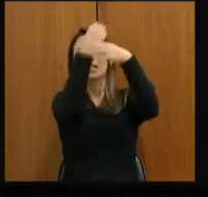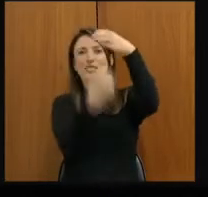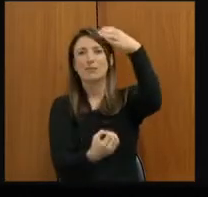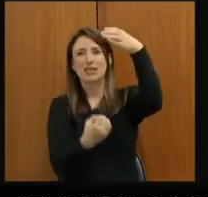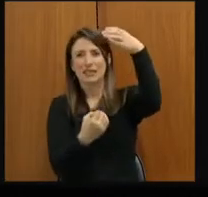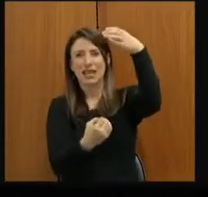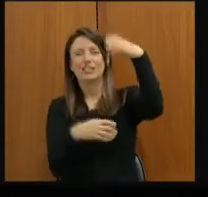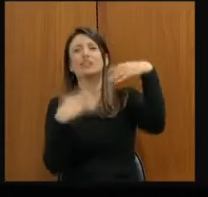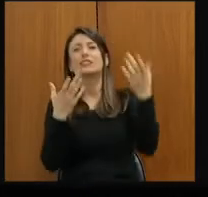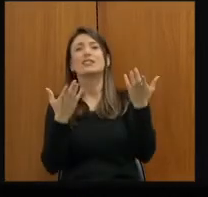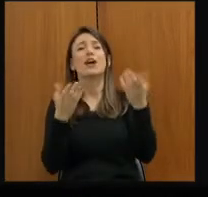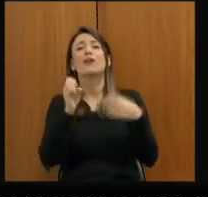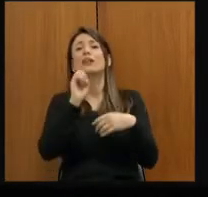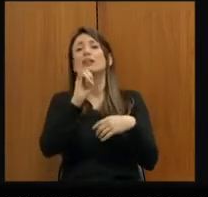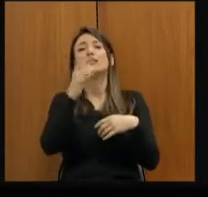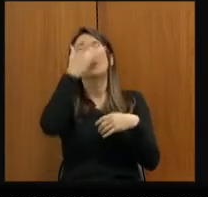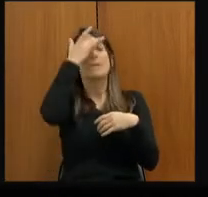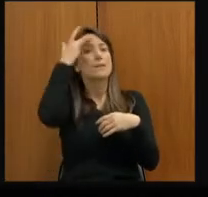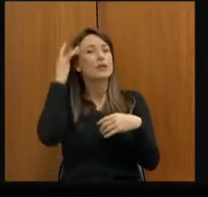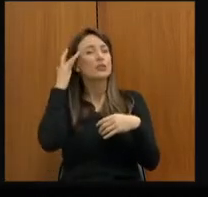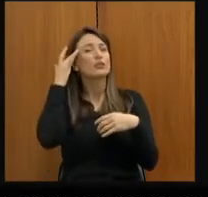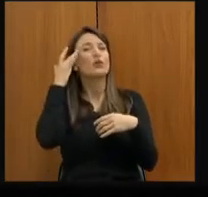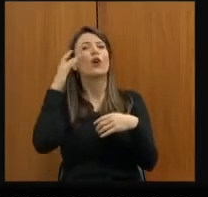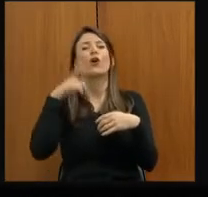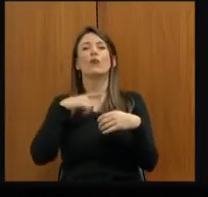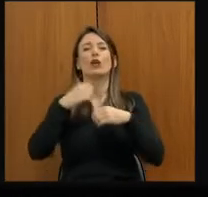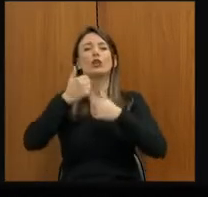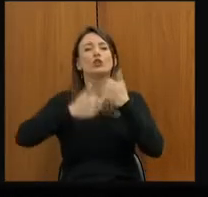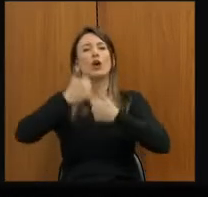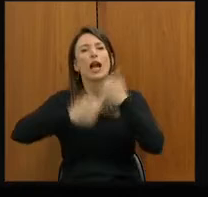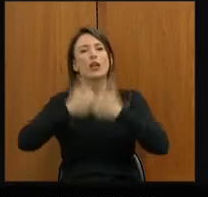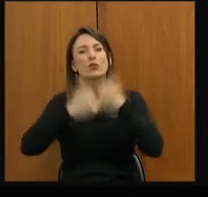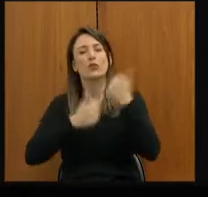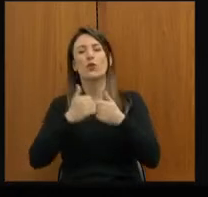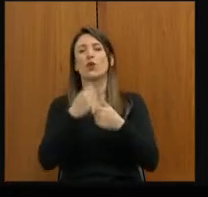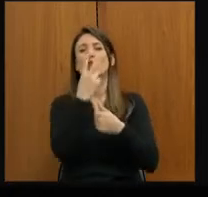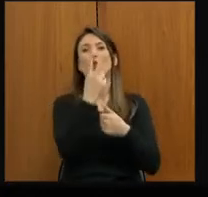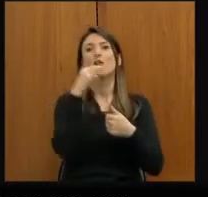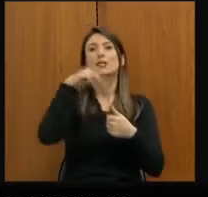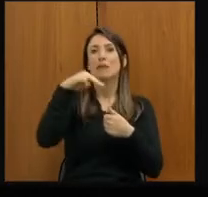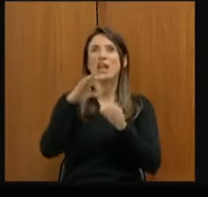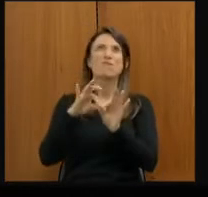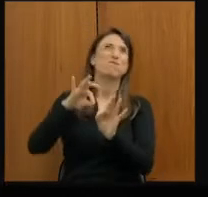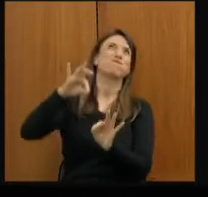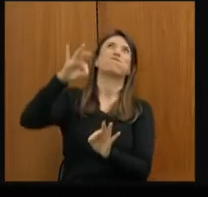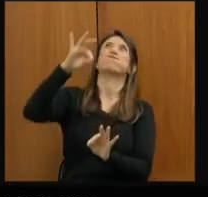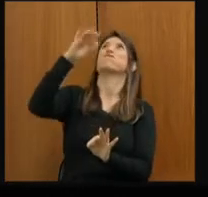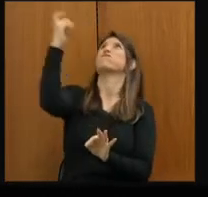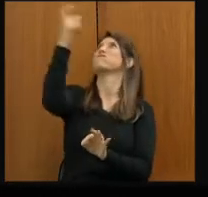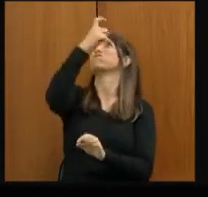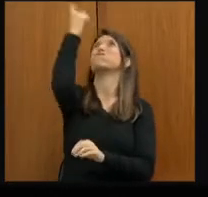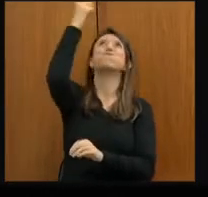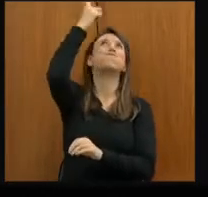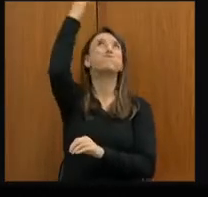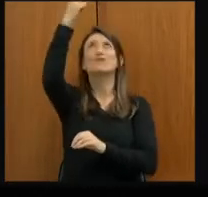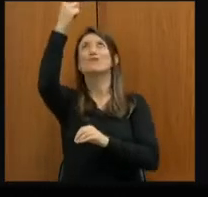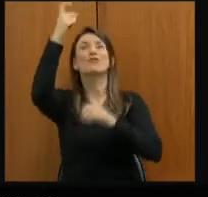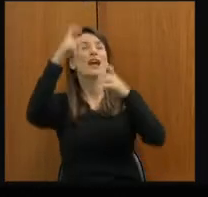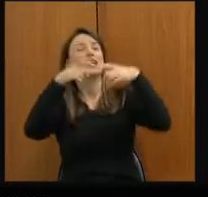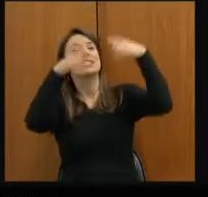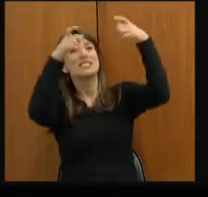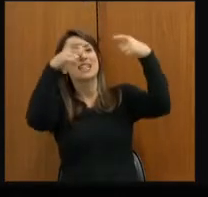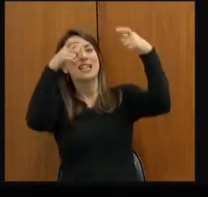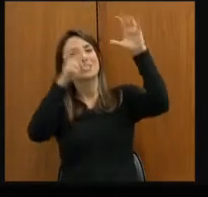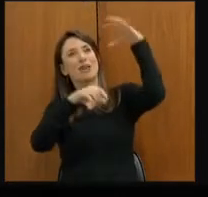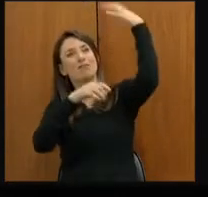quando nós temos uma pessoa de 2 metros e 2 jogando com uma pessoa de uma 160 isso é Equidade